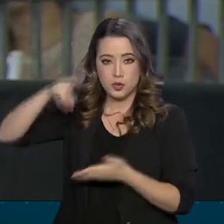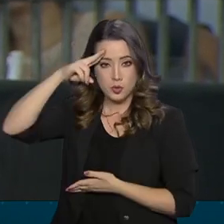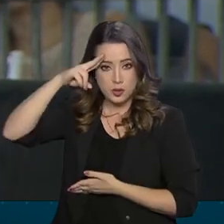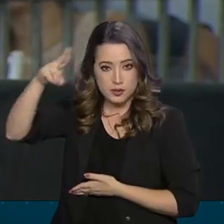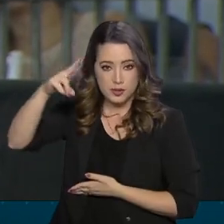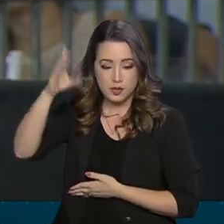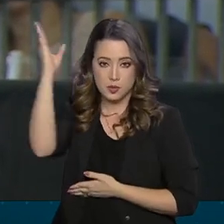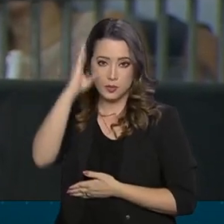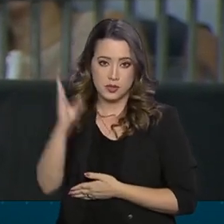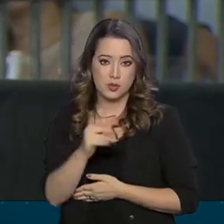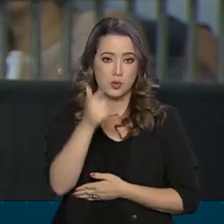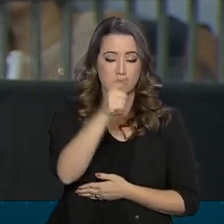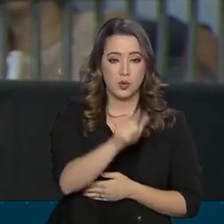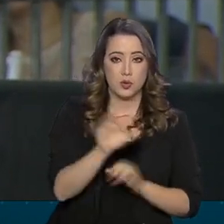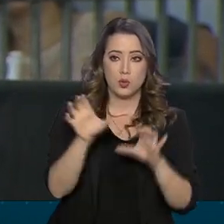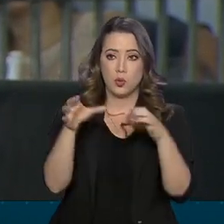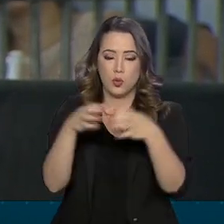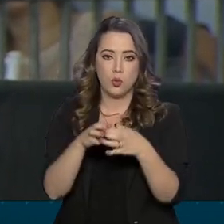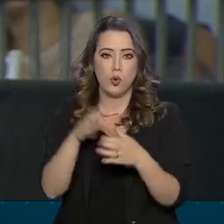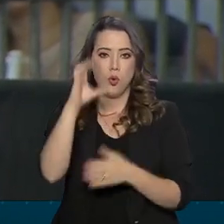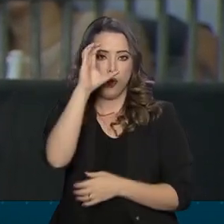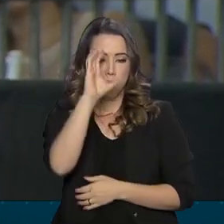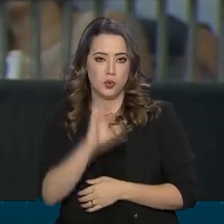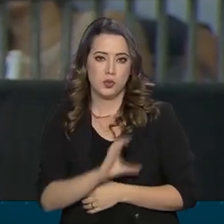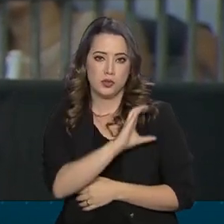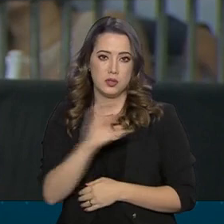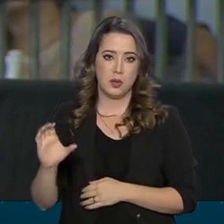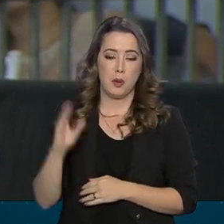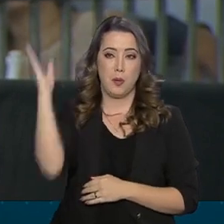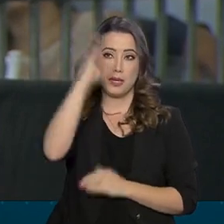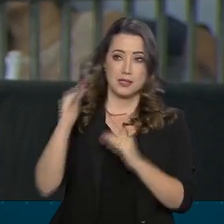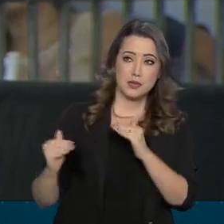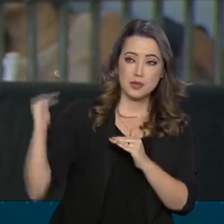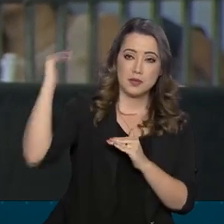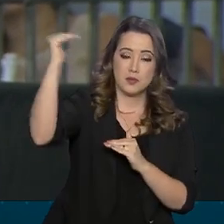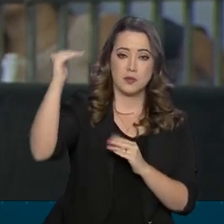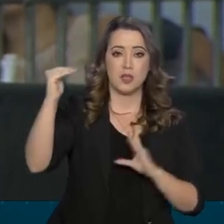parte dos cristãos. É o Brasil acima de tudo